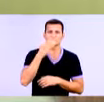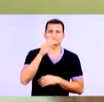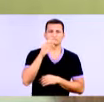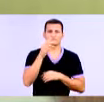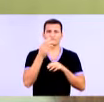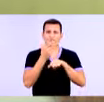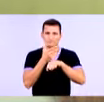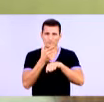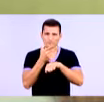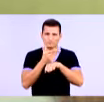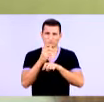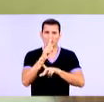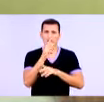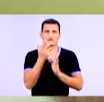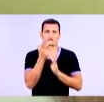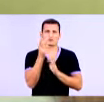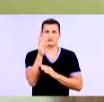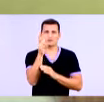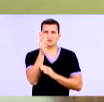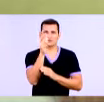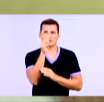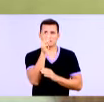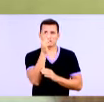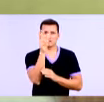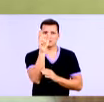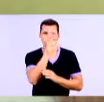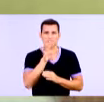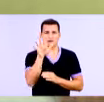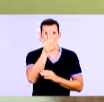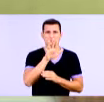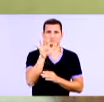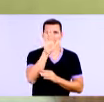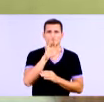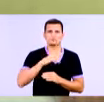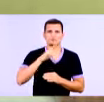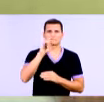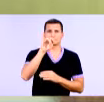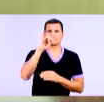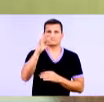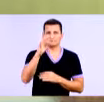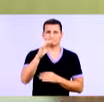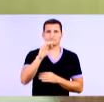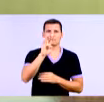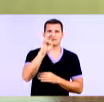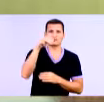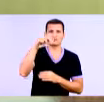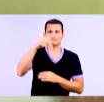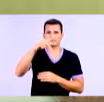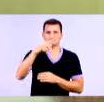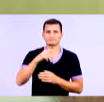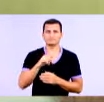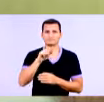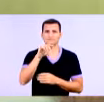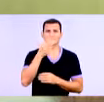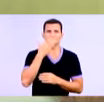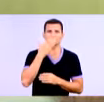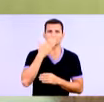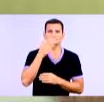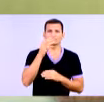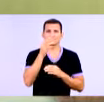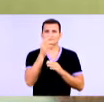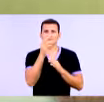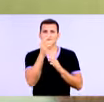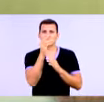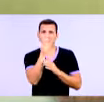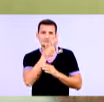não é especificamente formato de imagem, mas aí tem a parte do GIF, do BMP, que são formatos efetivamente de imagens